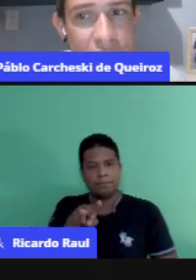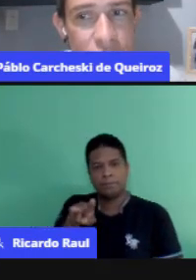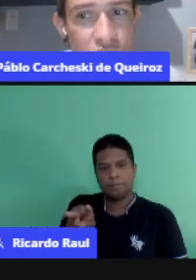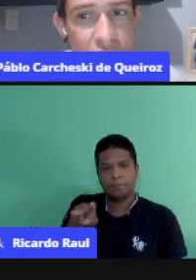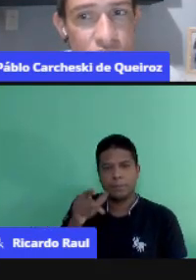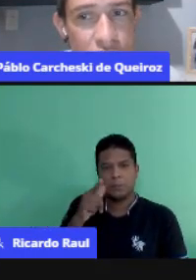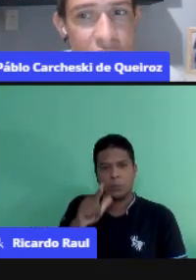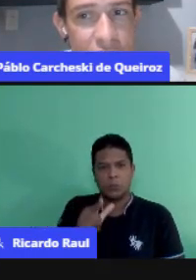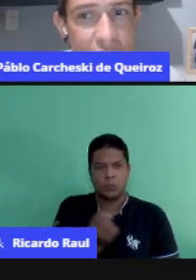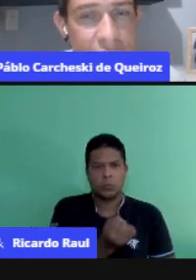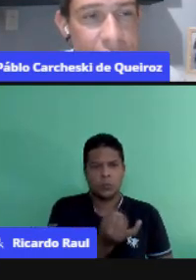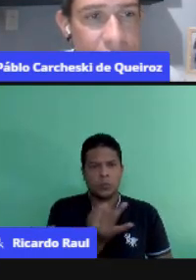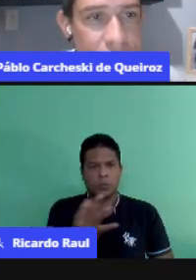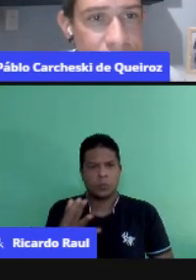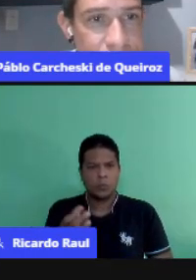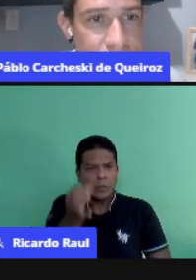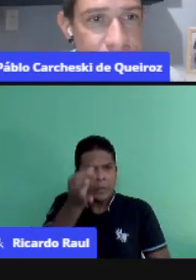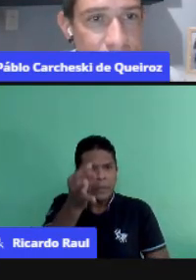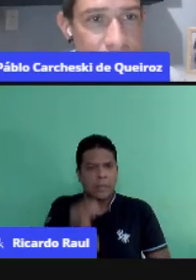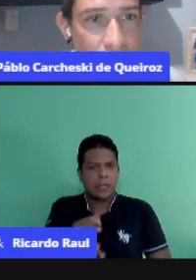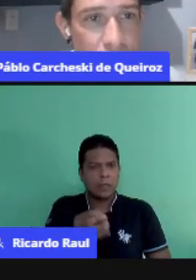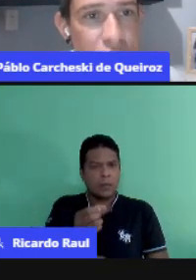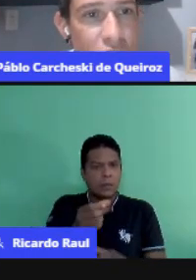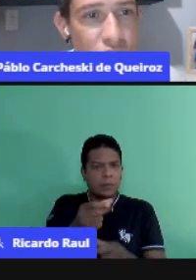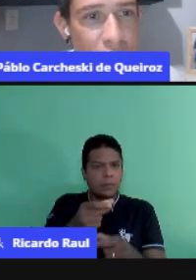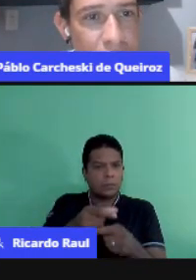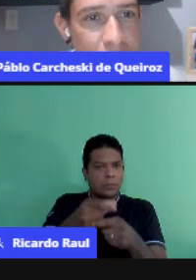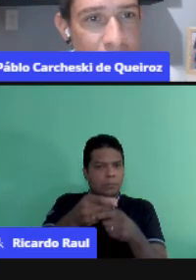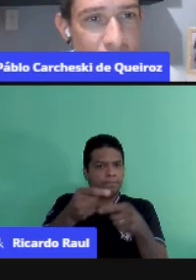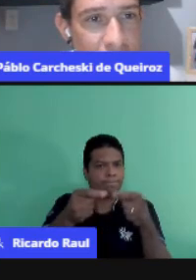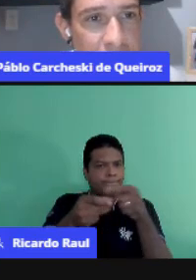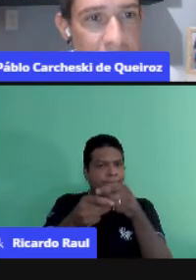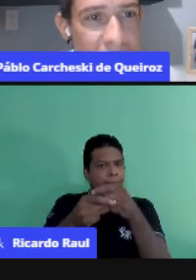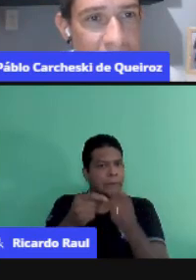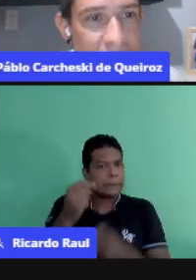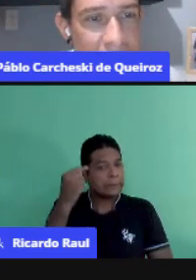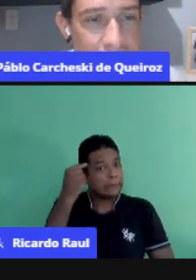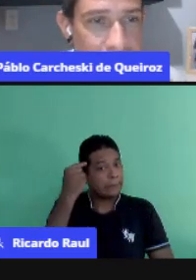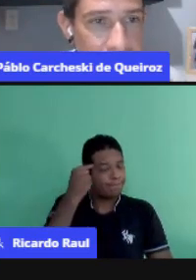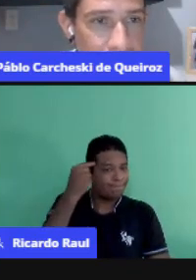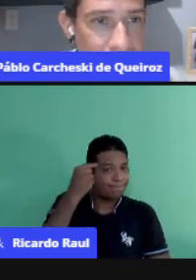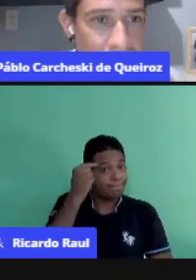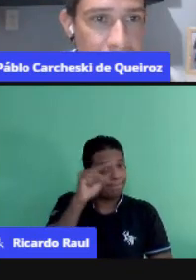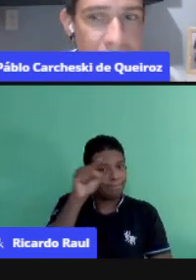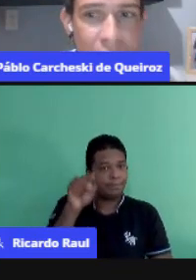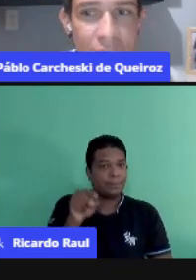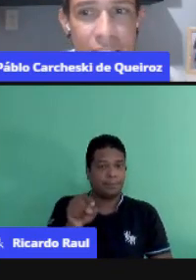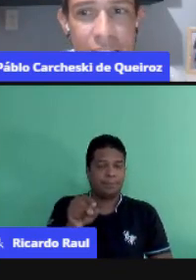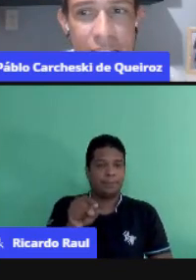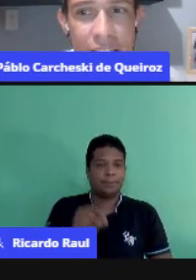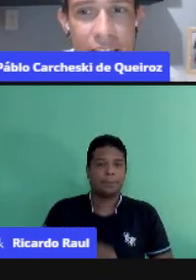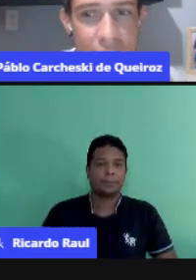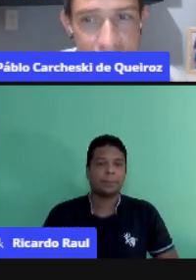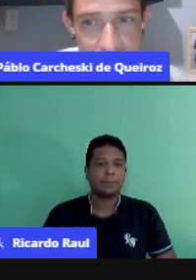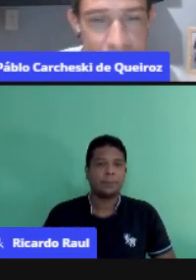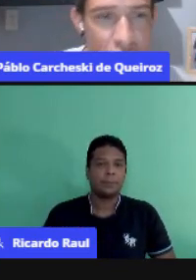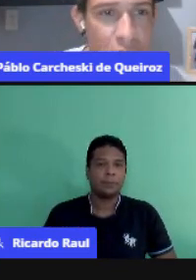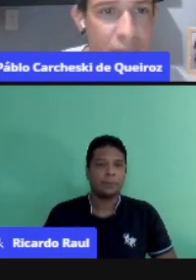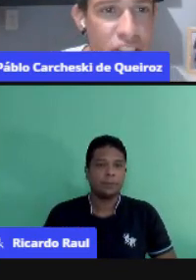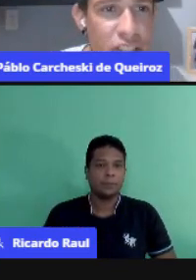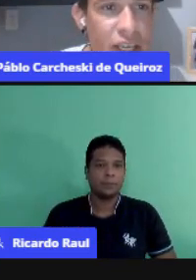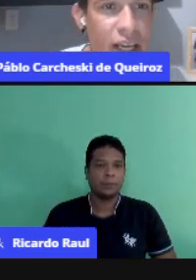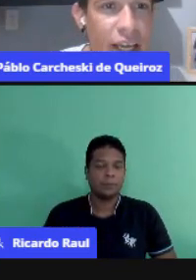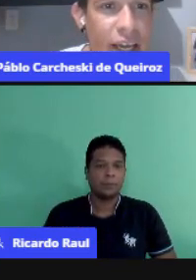o número exato de caixotes que ele está carregando? Então, fica um questionamento aí para vocês pensarem também, tá? E aí,